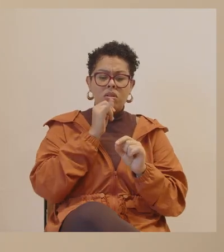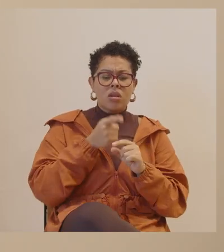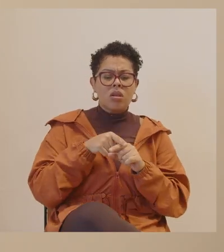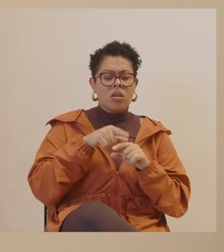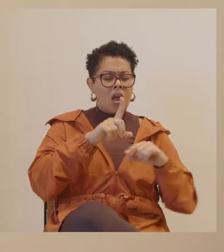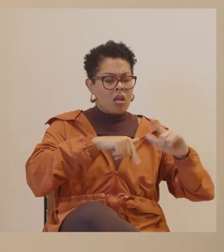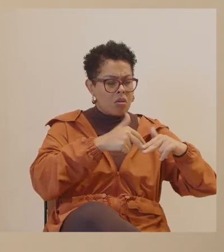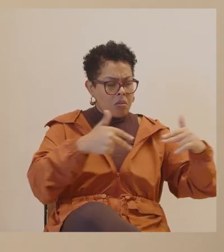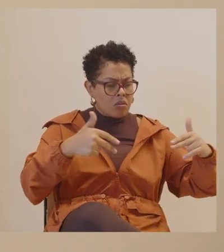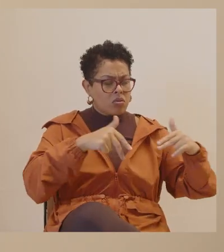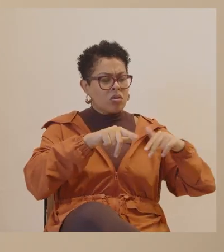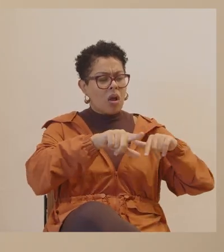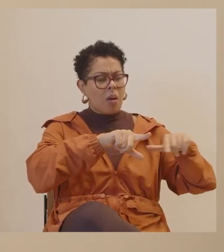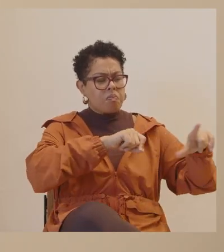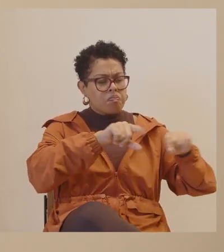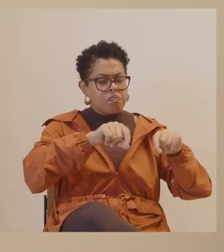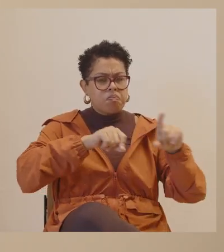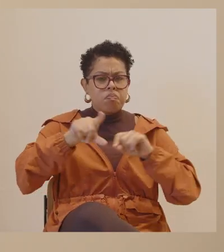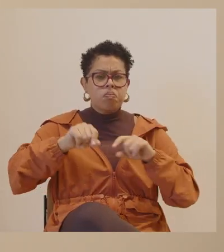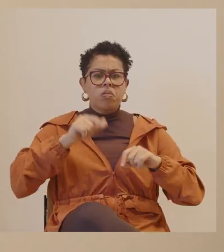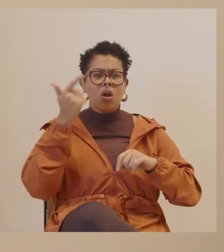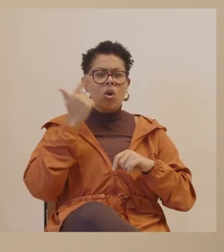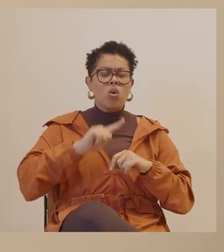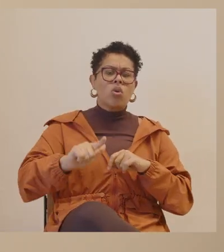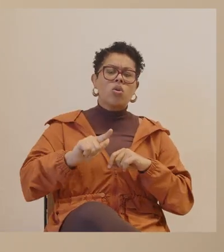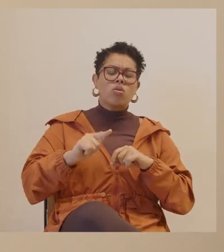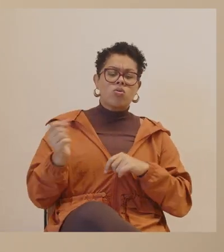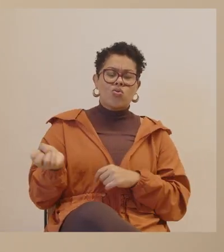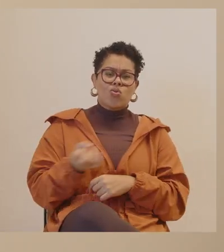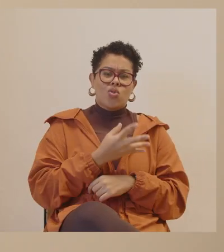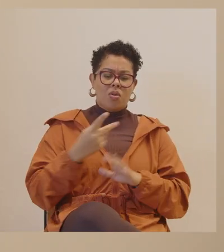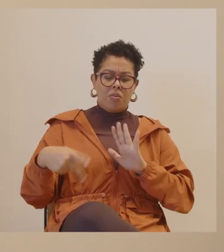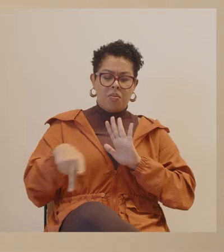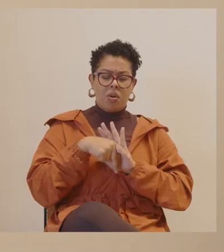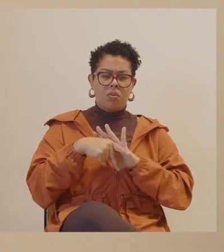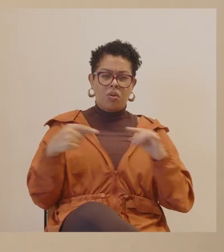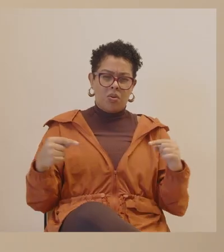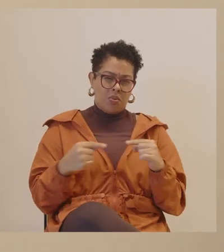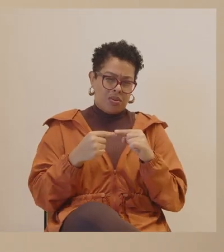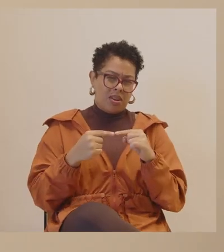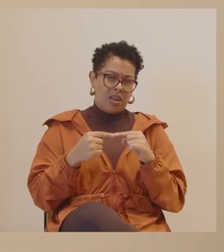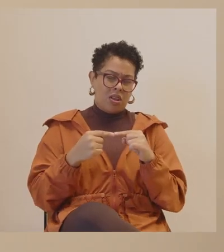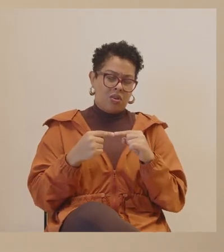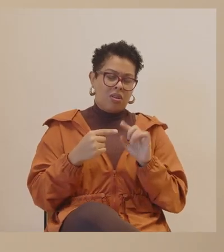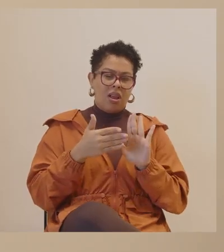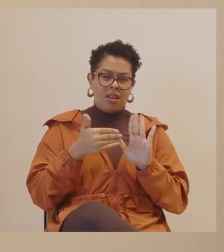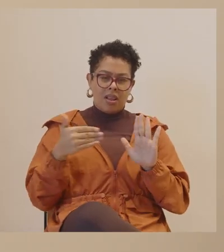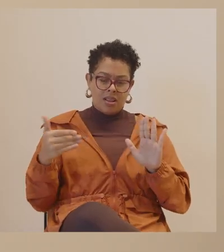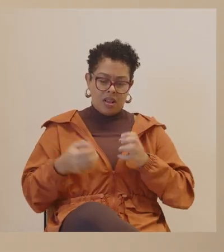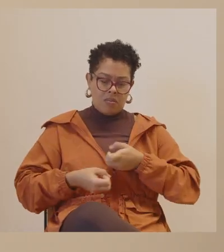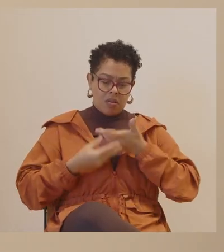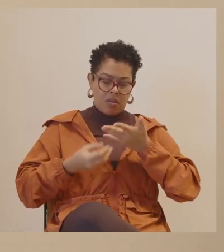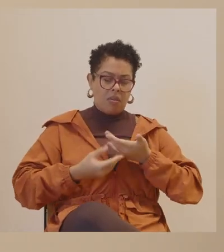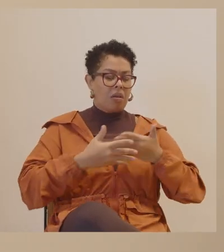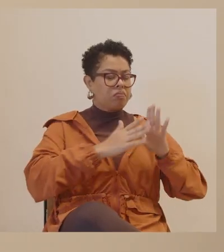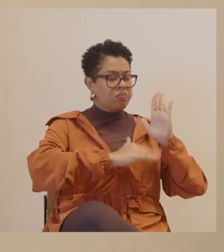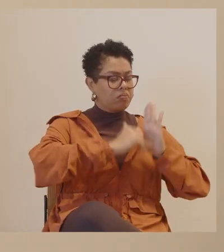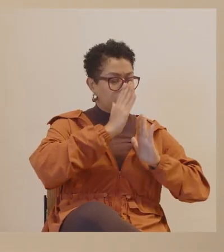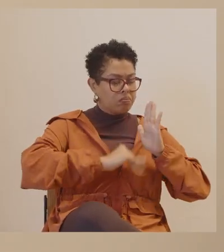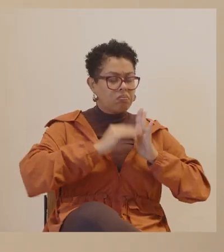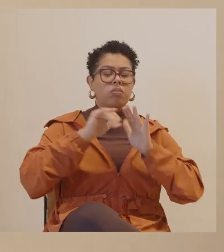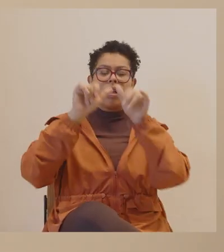esses objetos na tentativa de renovação da sua poética na pintura, na escultura,